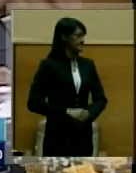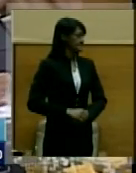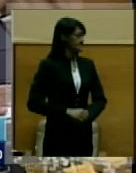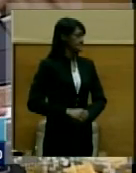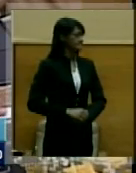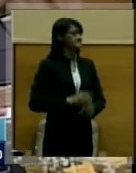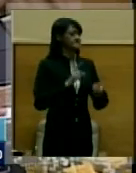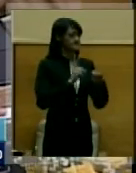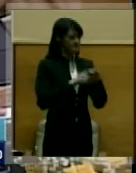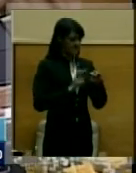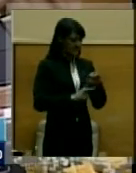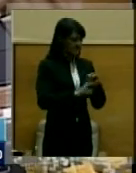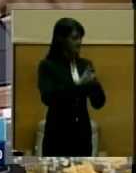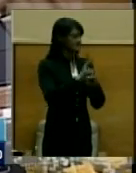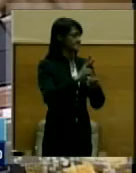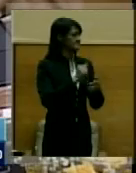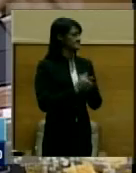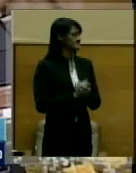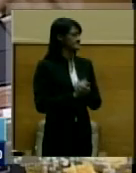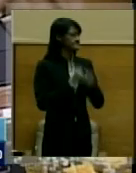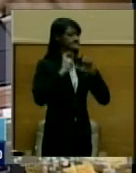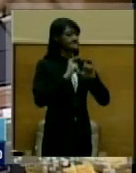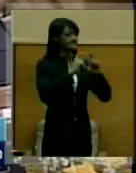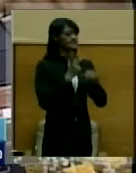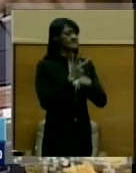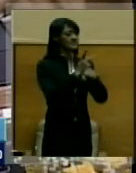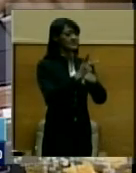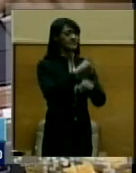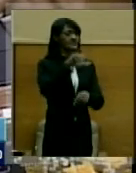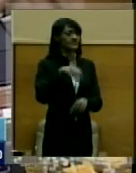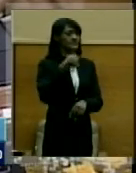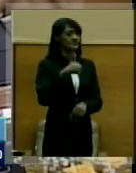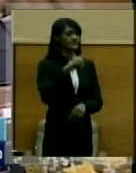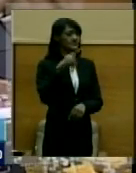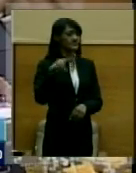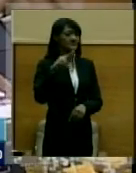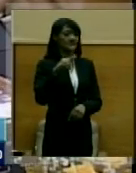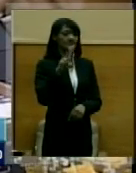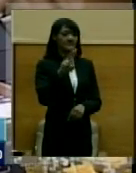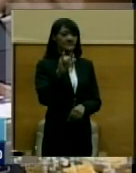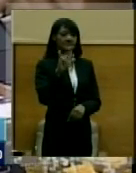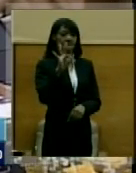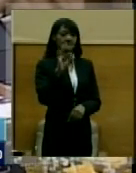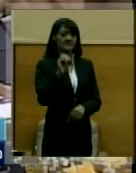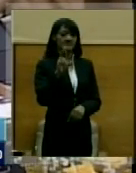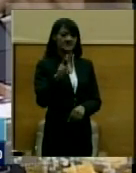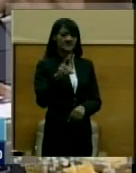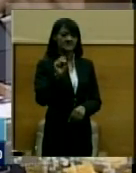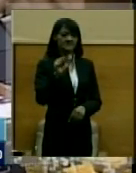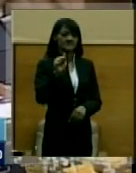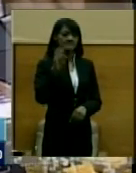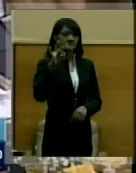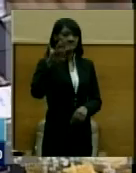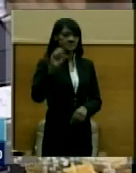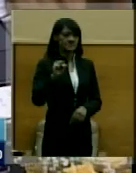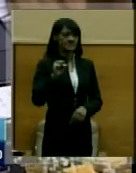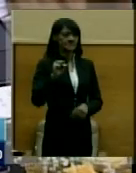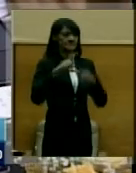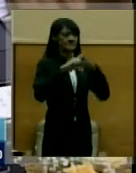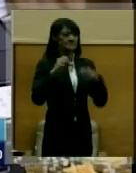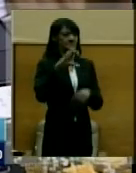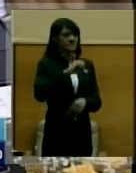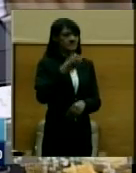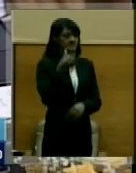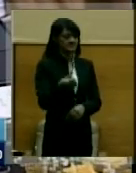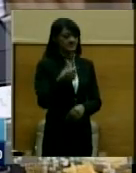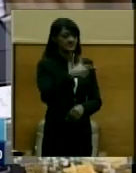Concessão da Medalha do Mérito de Superação Flávio Primo ao senhor João Victor dos Santos, nos termos dispositivos da resolução 06/2013,